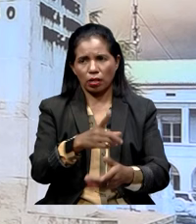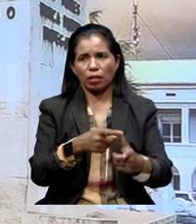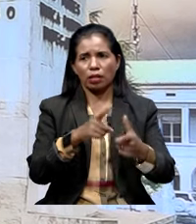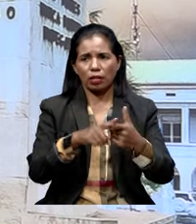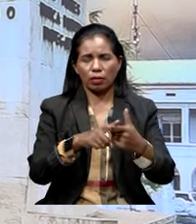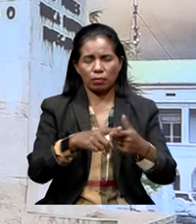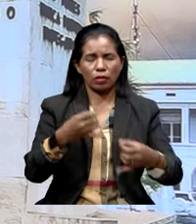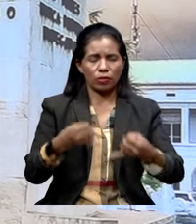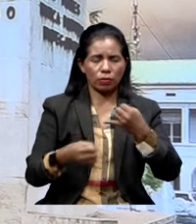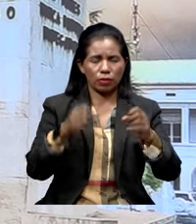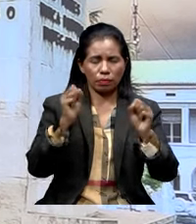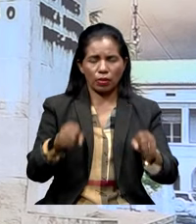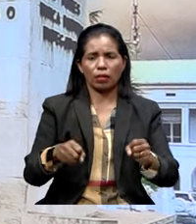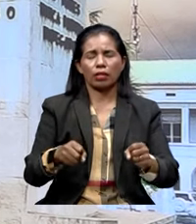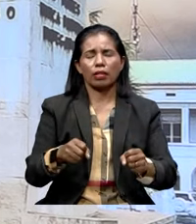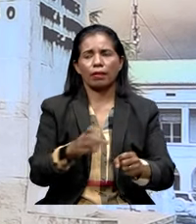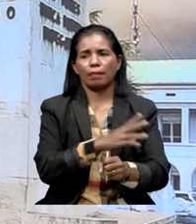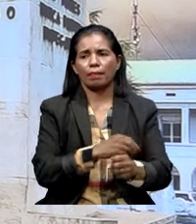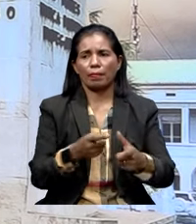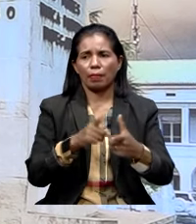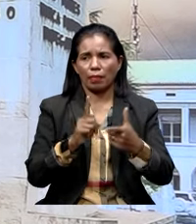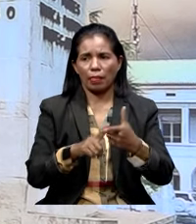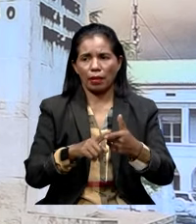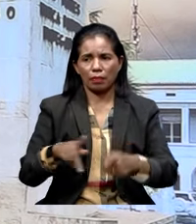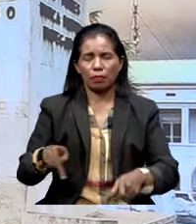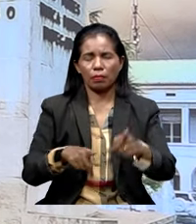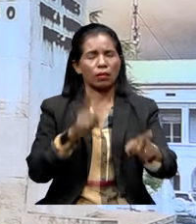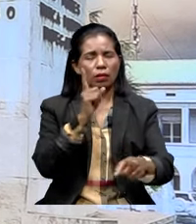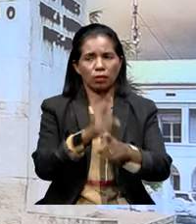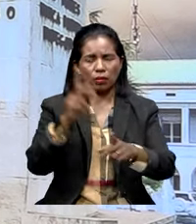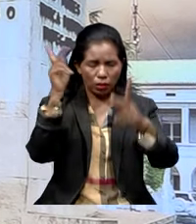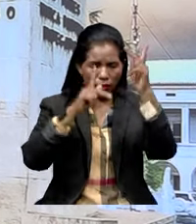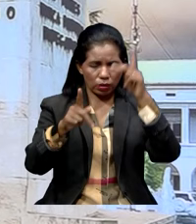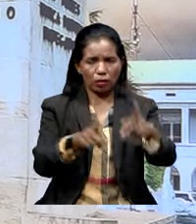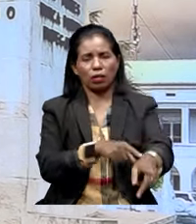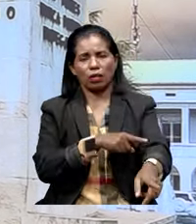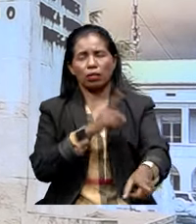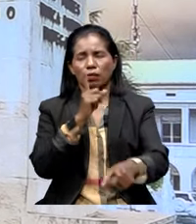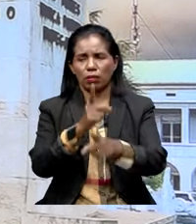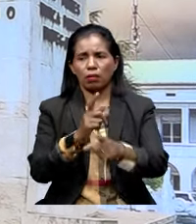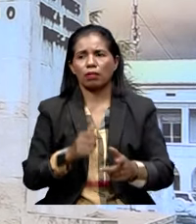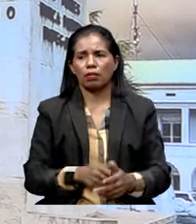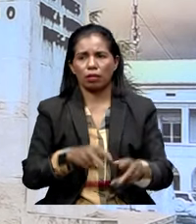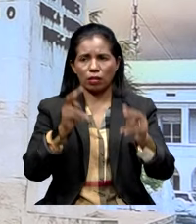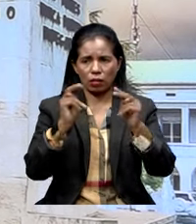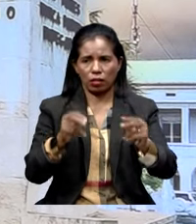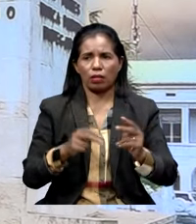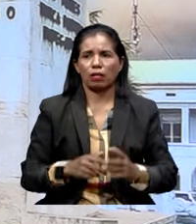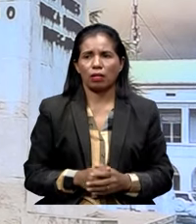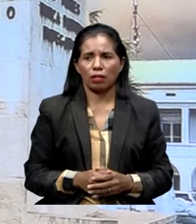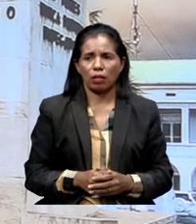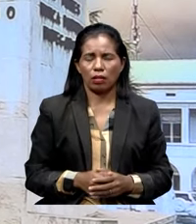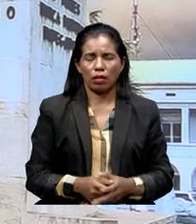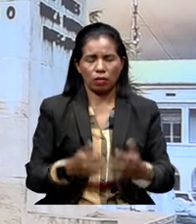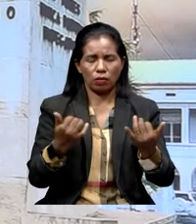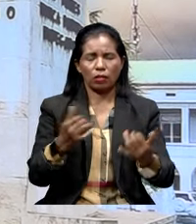beli sihir. Orang lain tein, orang publik kesianan loh, tapi kalau ni clear ramai, ni tengke balu tu